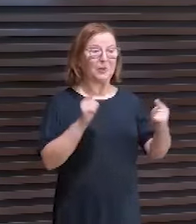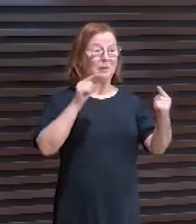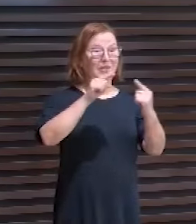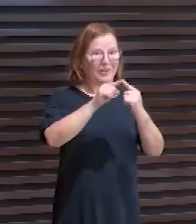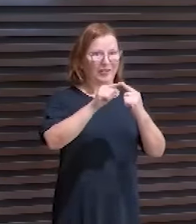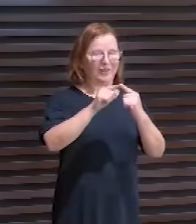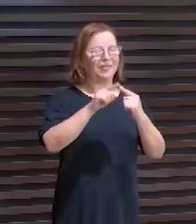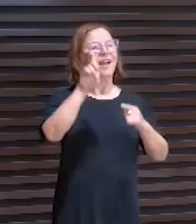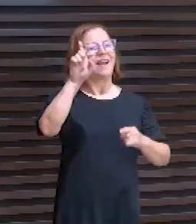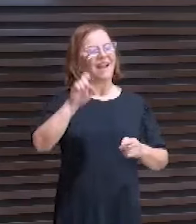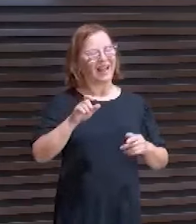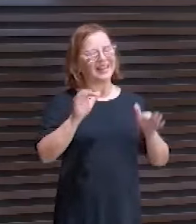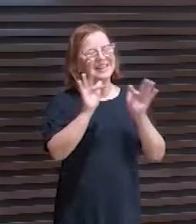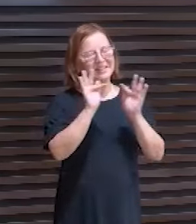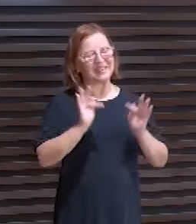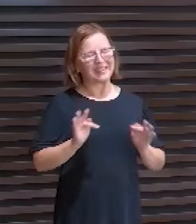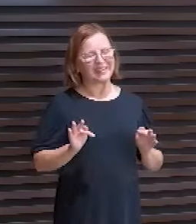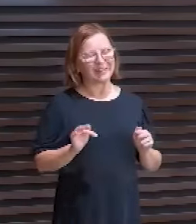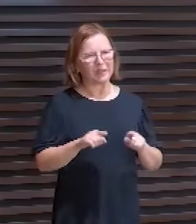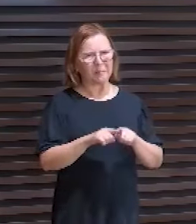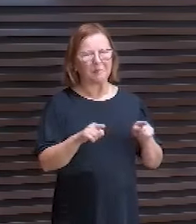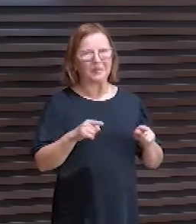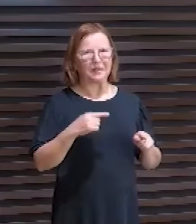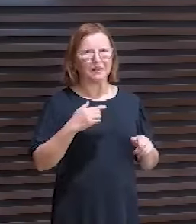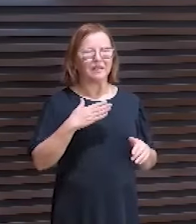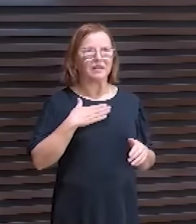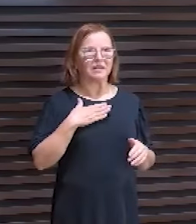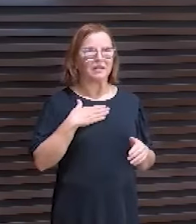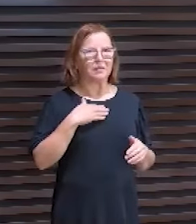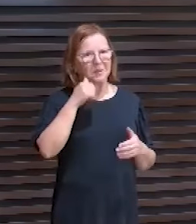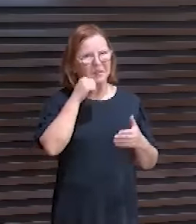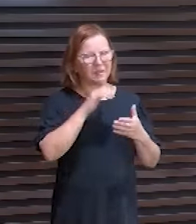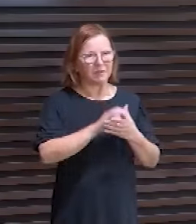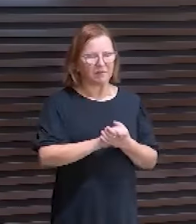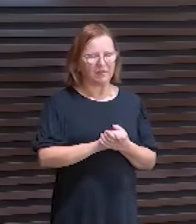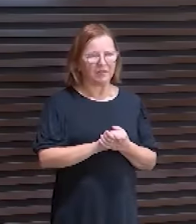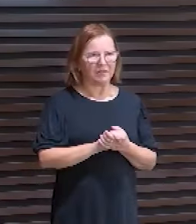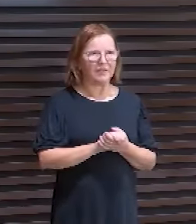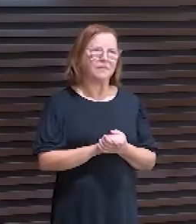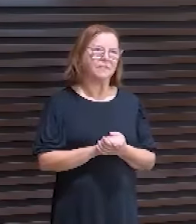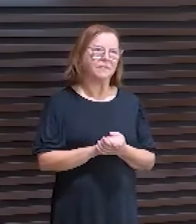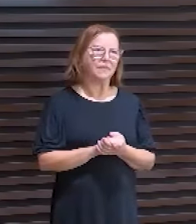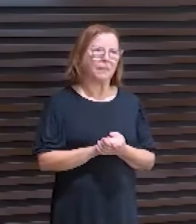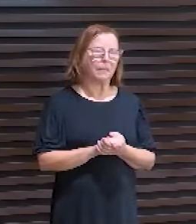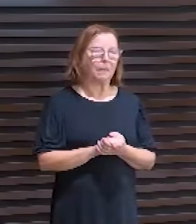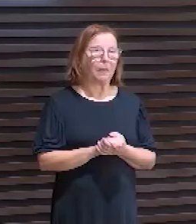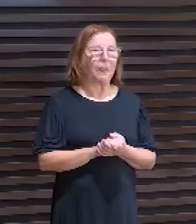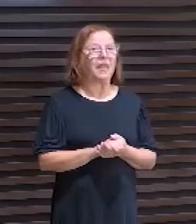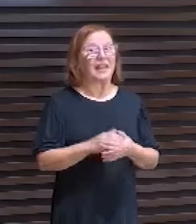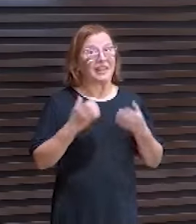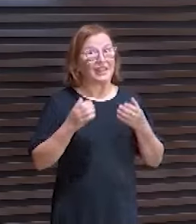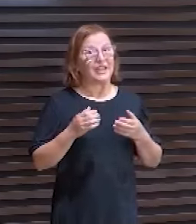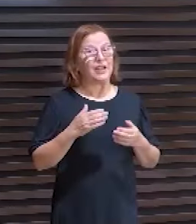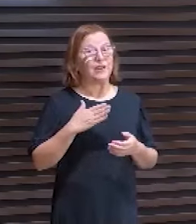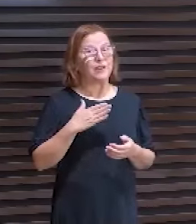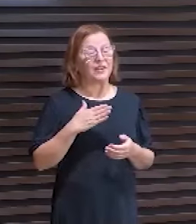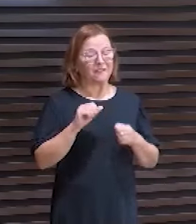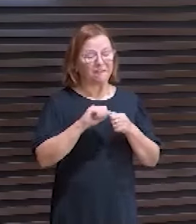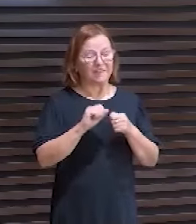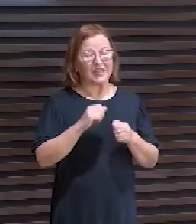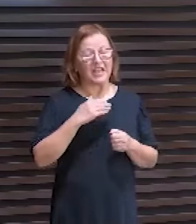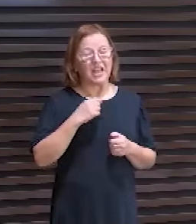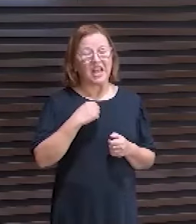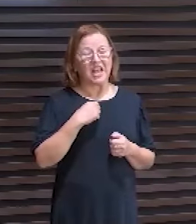felizes mas o meu cônjuge para que o meu cônjuge me faça feliz porque eu mereço